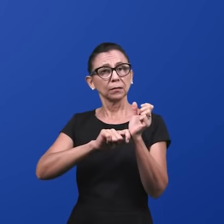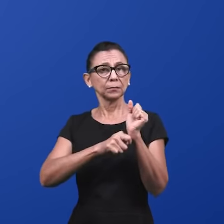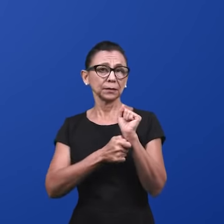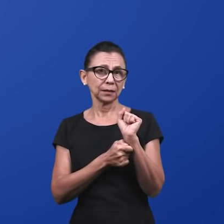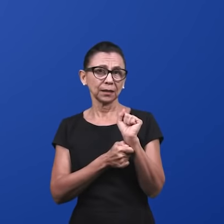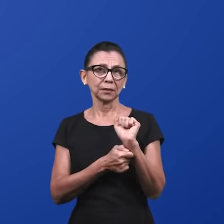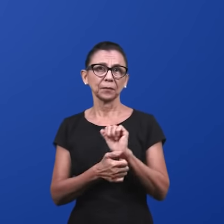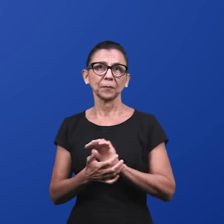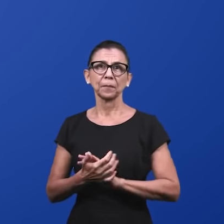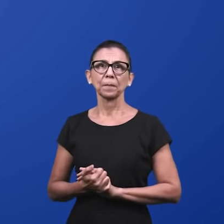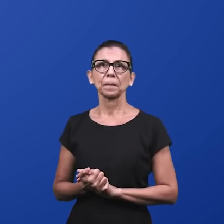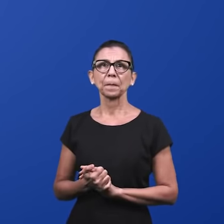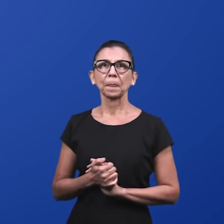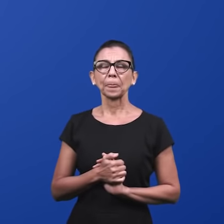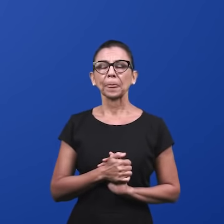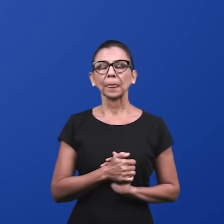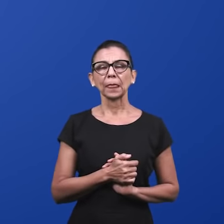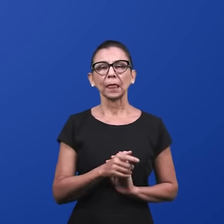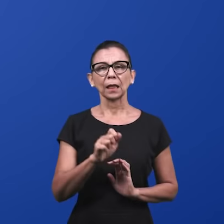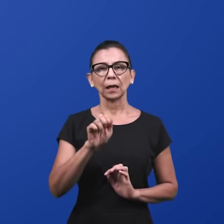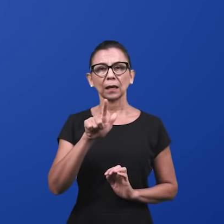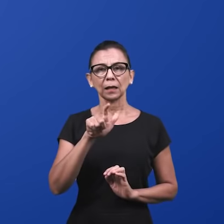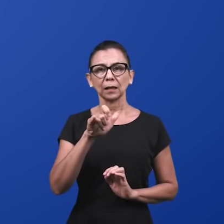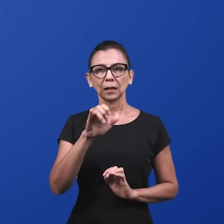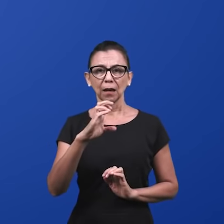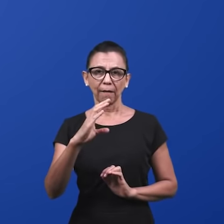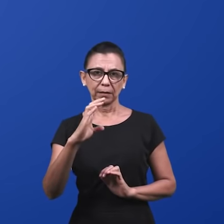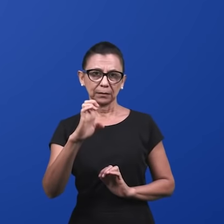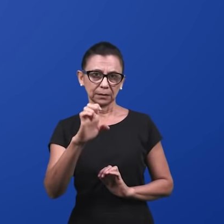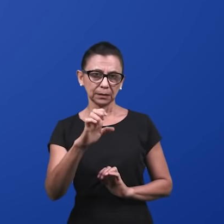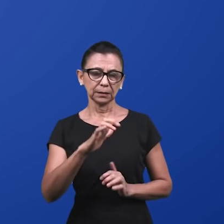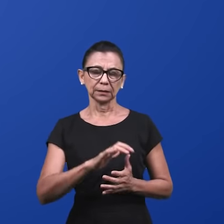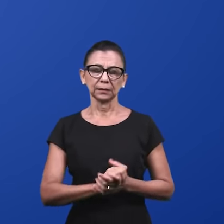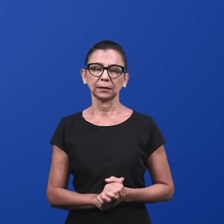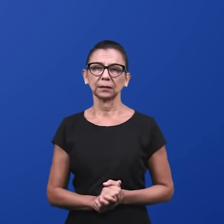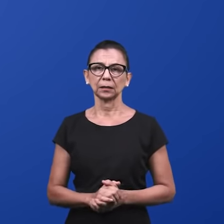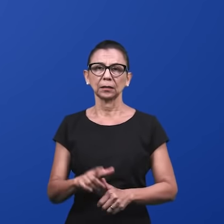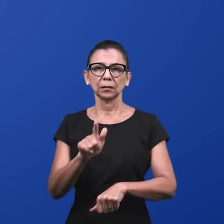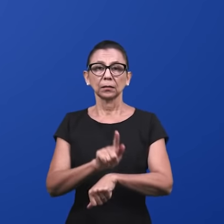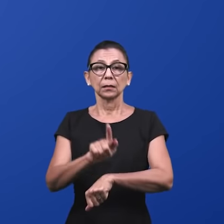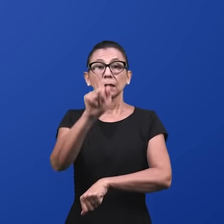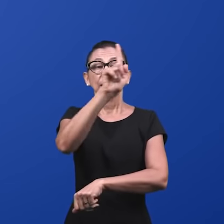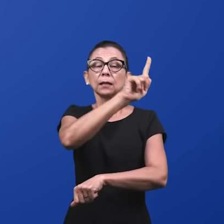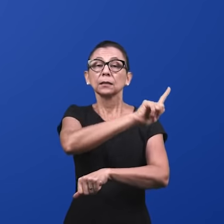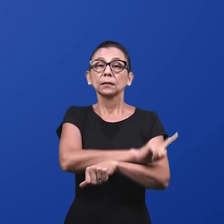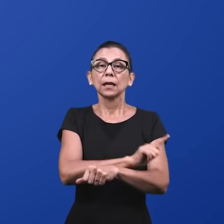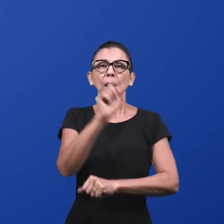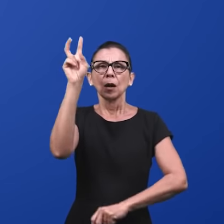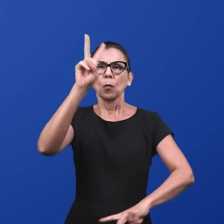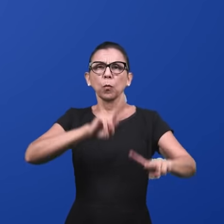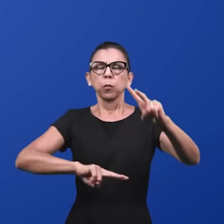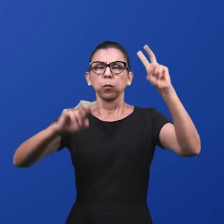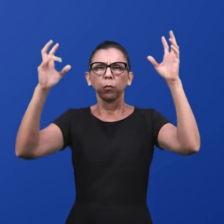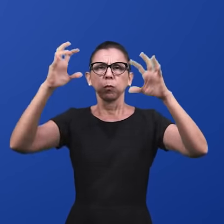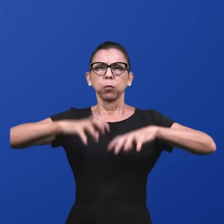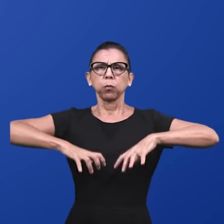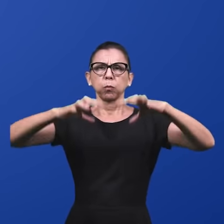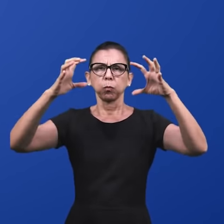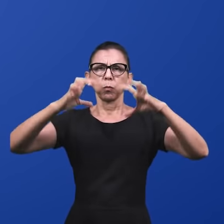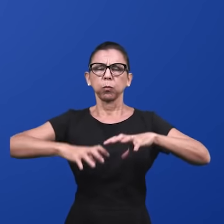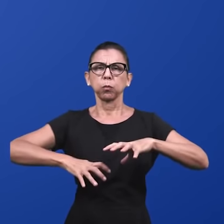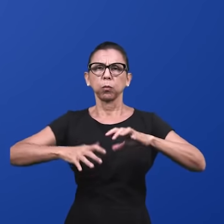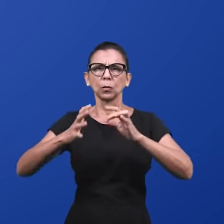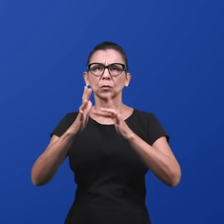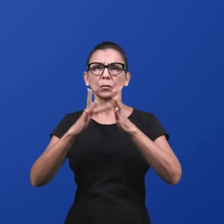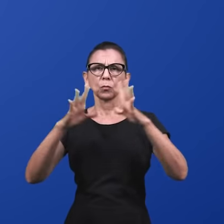Jesus. Alice, quando Jesus repreendeu a tempestade no mar da Galileia, onde estava o mistério